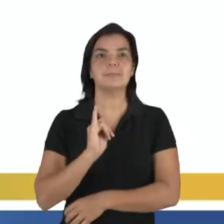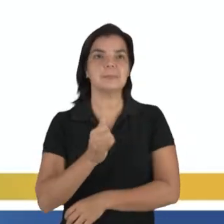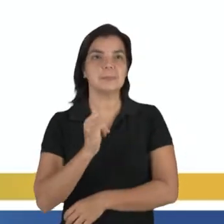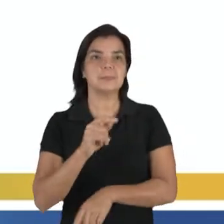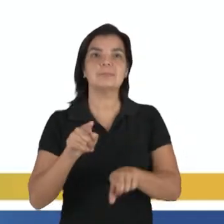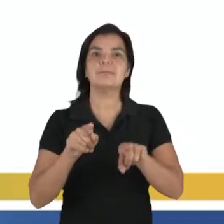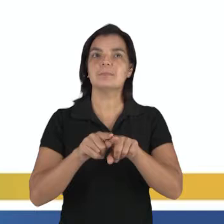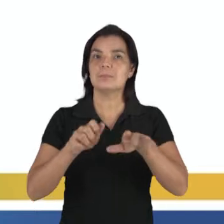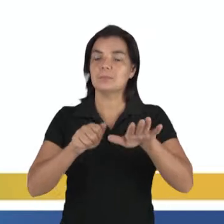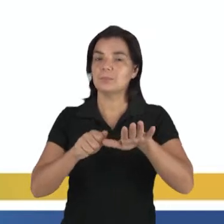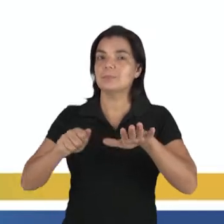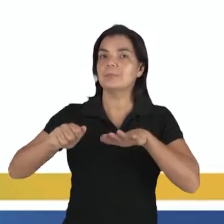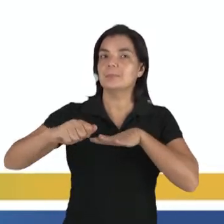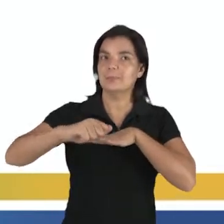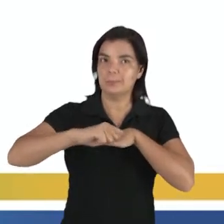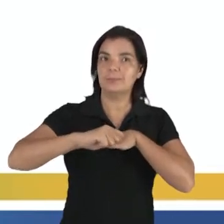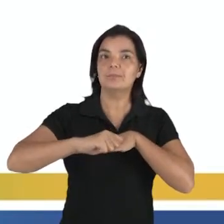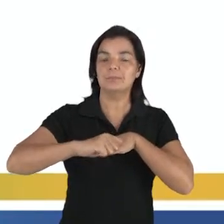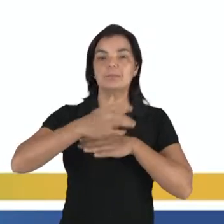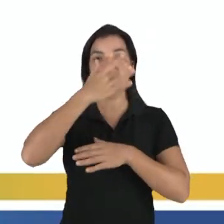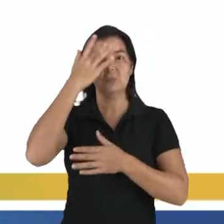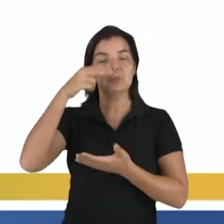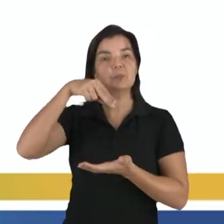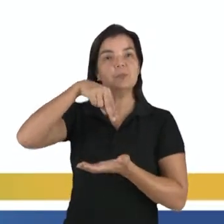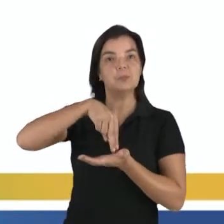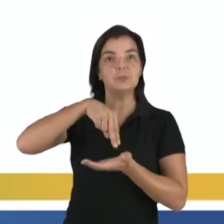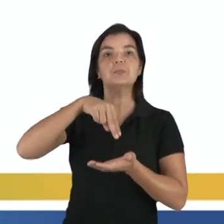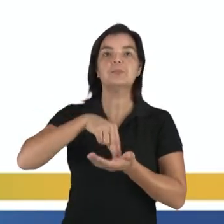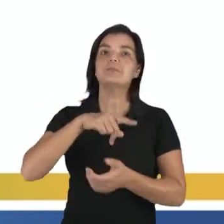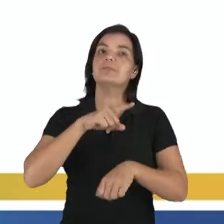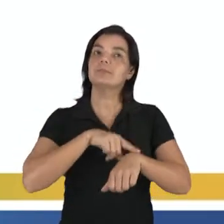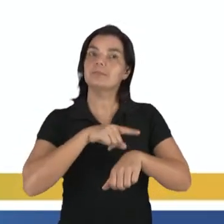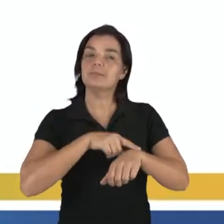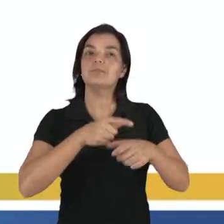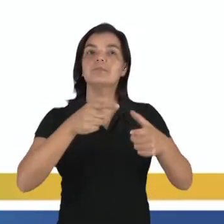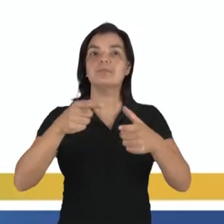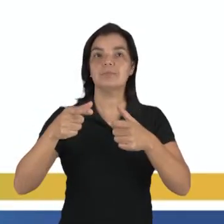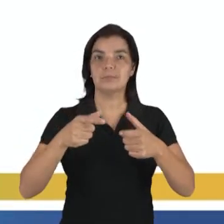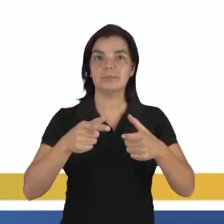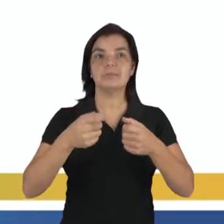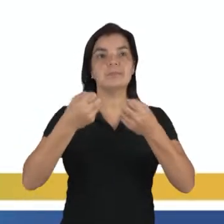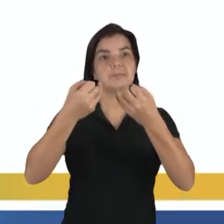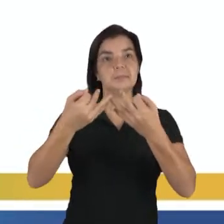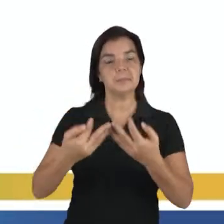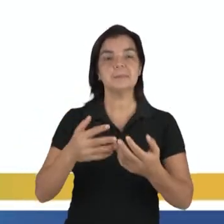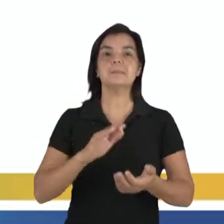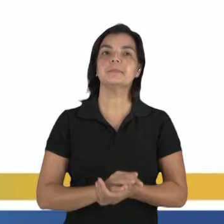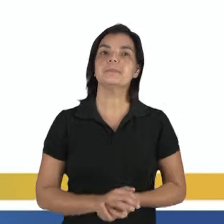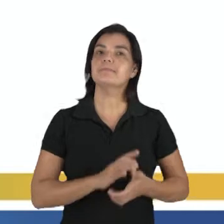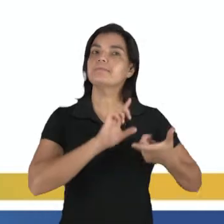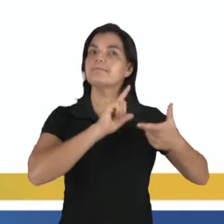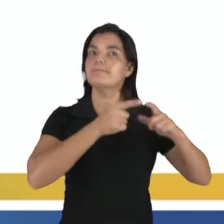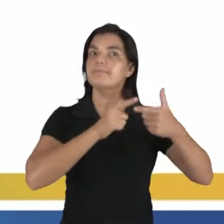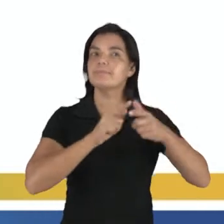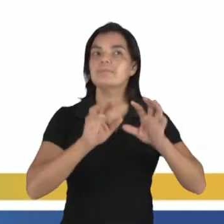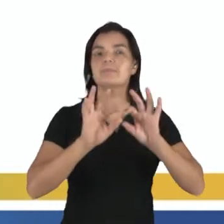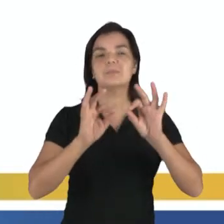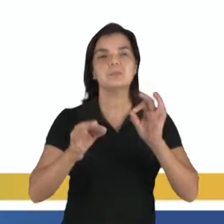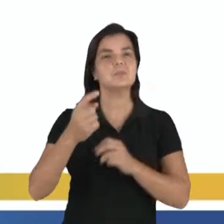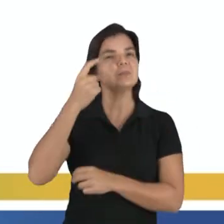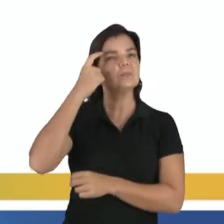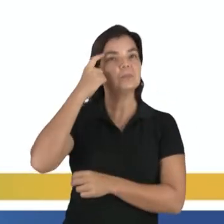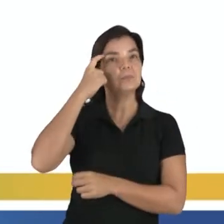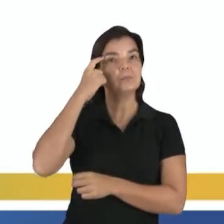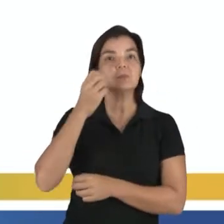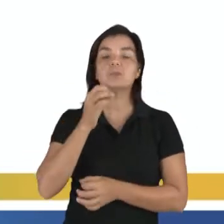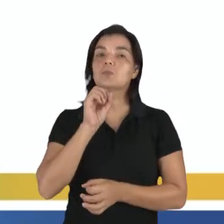crônica narrativa, há um enredo com personagens, tempo e espaço em que será contado. Tradicionalmente, não há